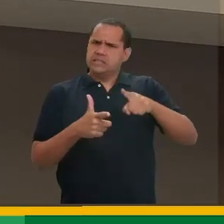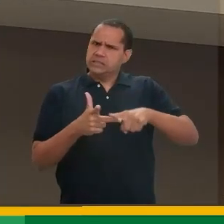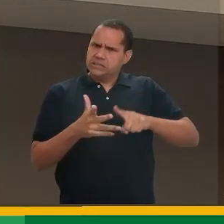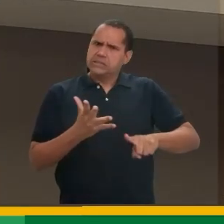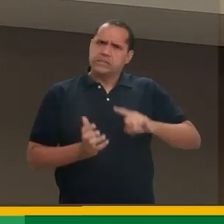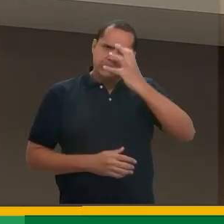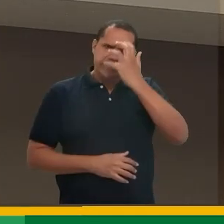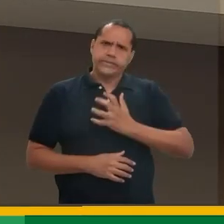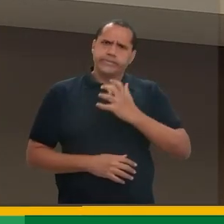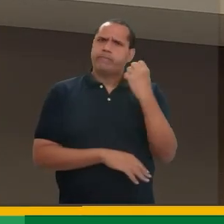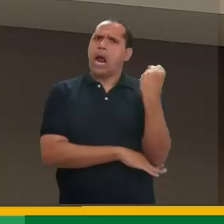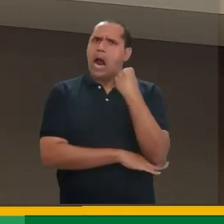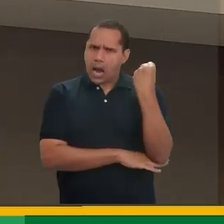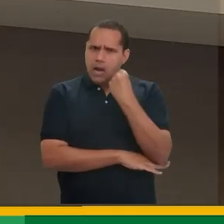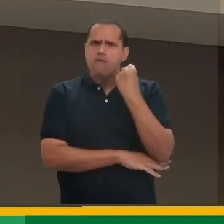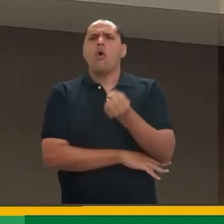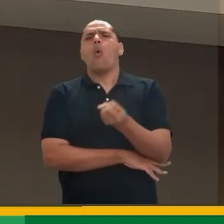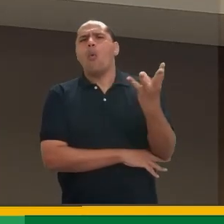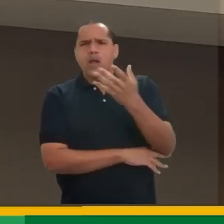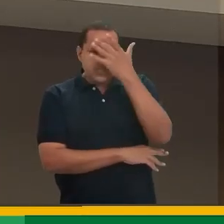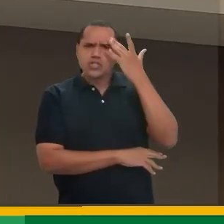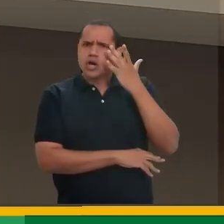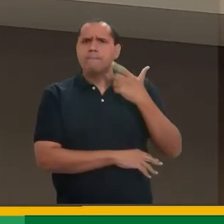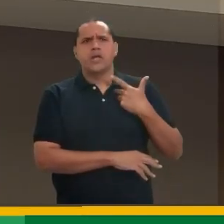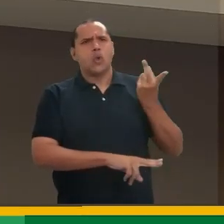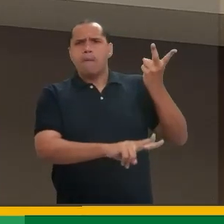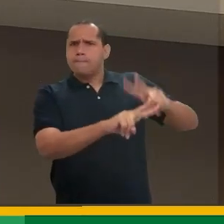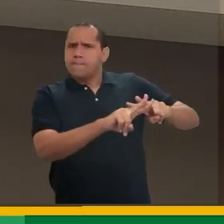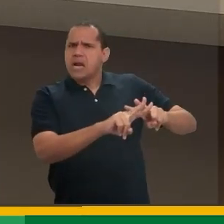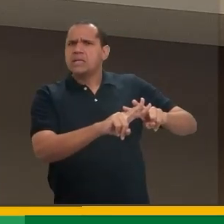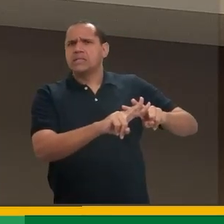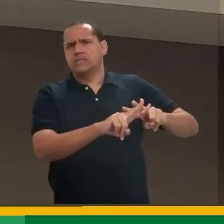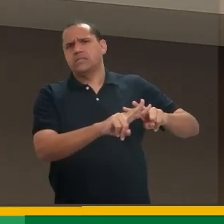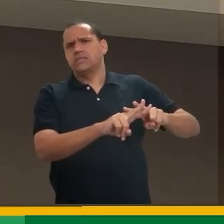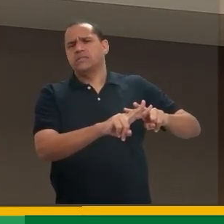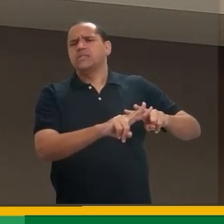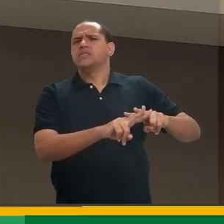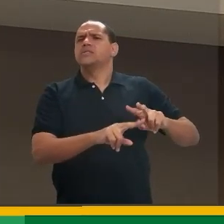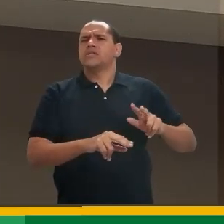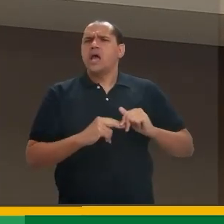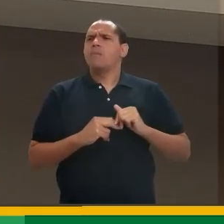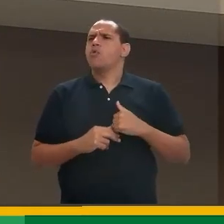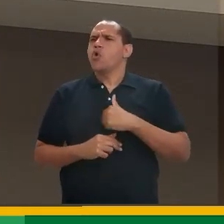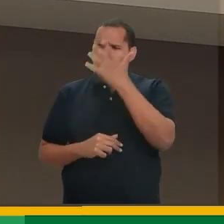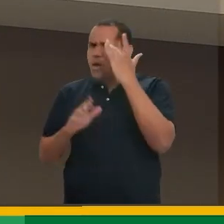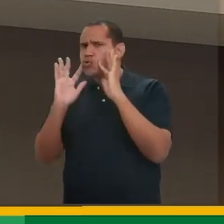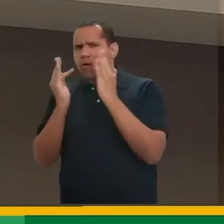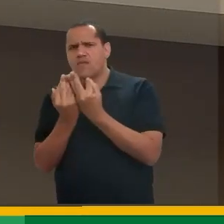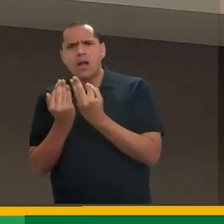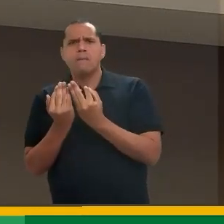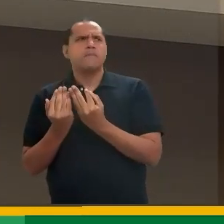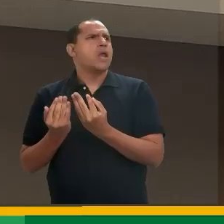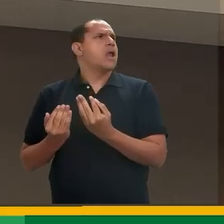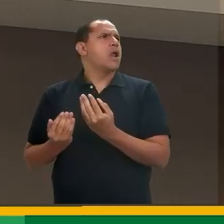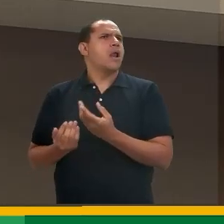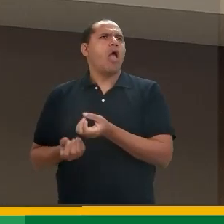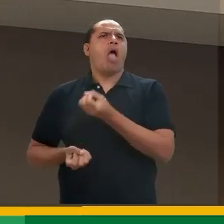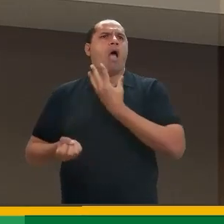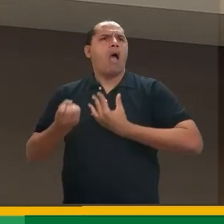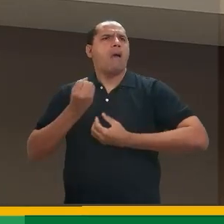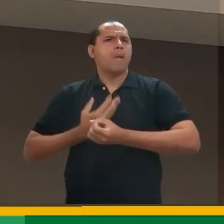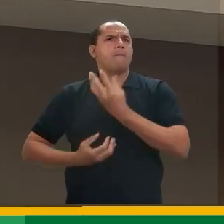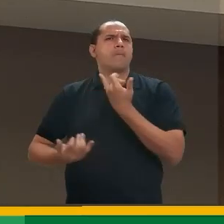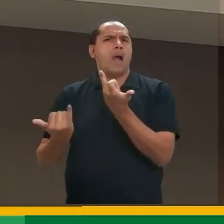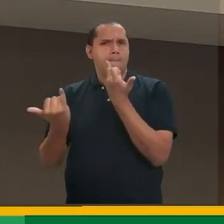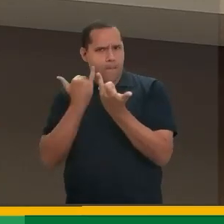que estão hoje eh nos presídios estão os seus familiares estão nos relatando Então eu quero que senhor fique ciente vamos